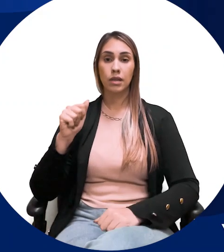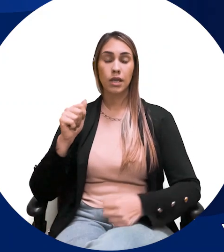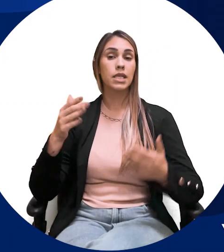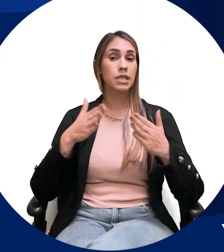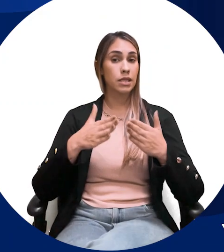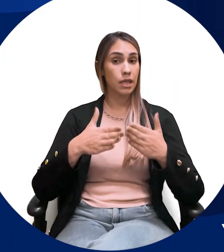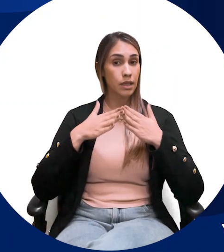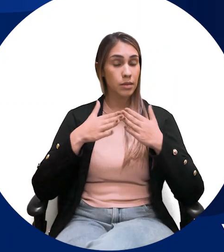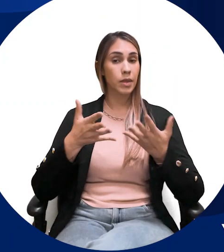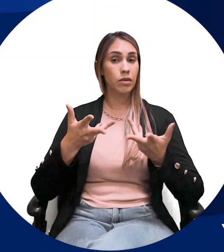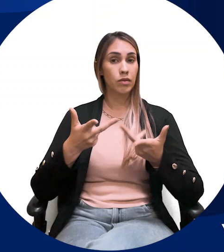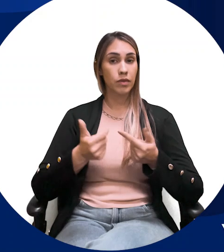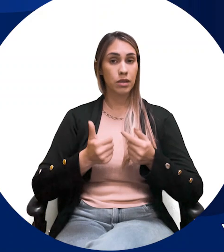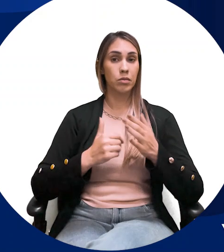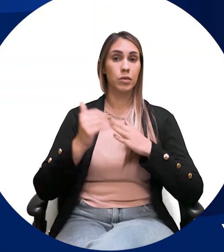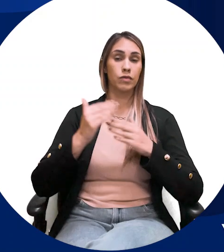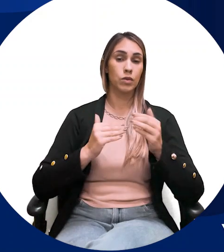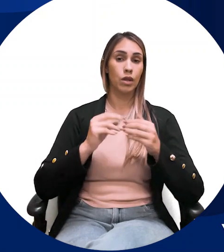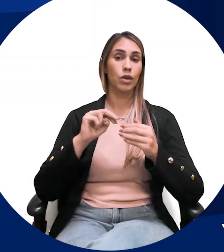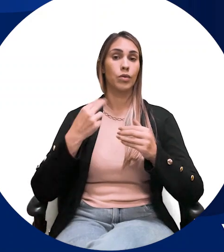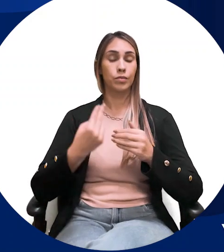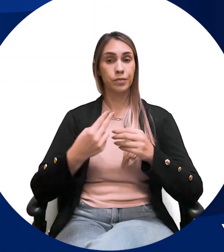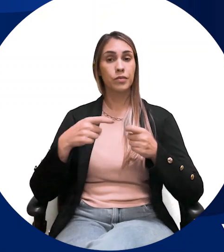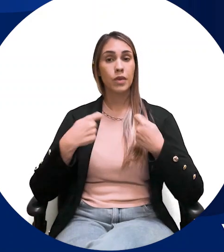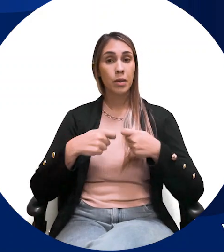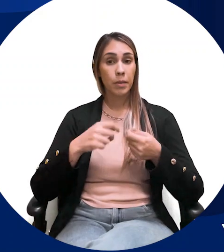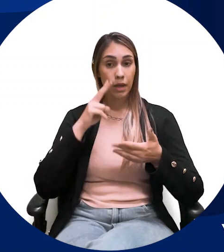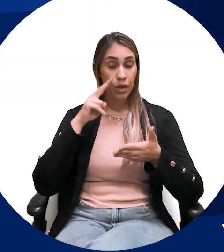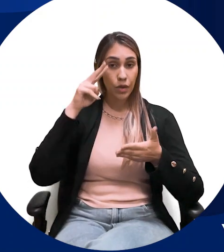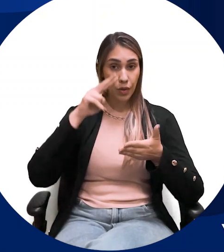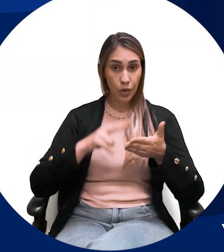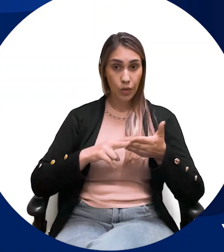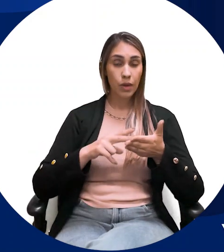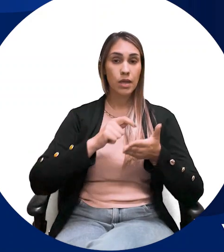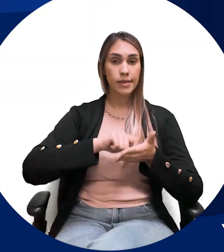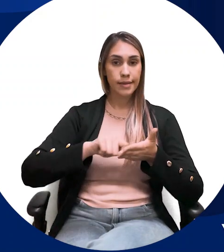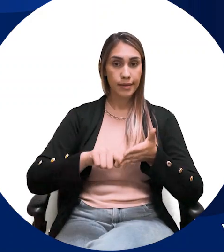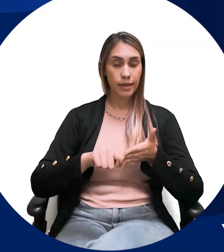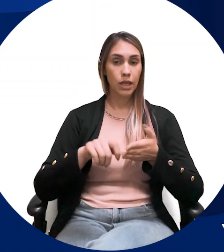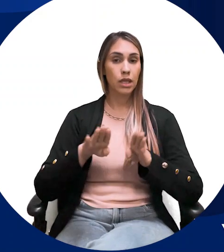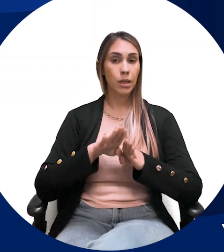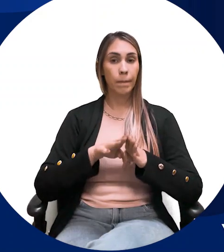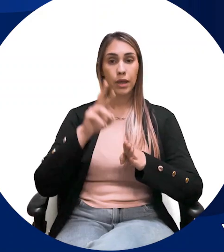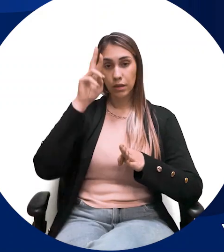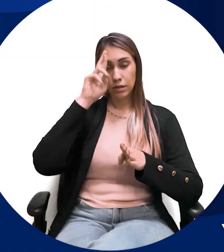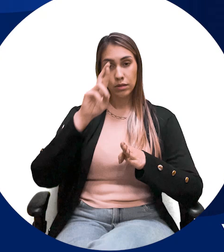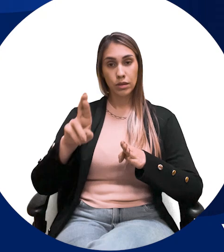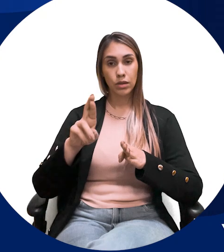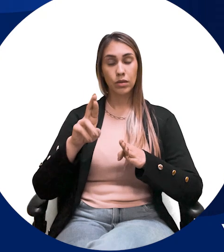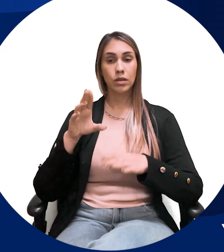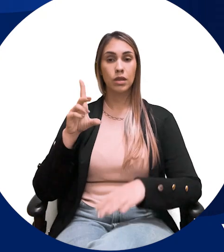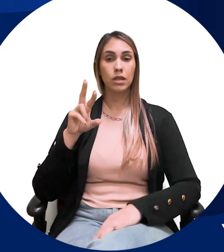Item A. Para licença para qualificação profissional integral ou parcial, deverá ser conferido e assinado pelo servidor e